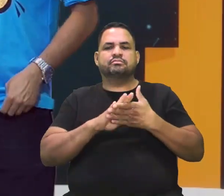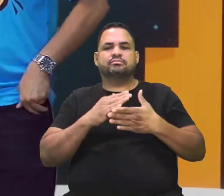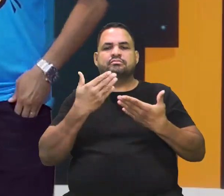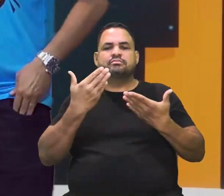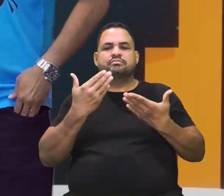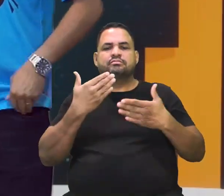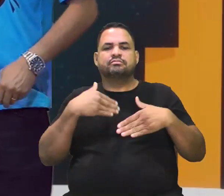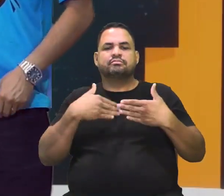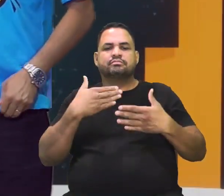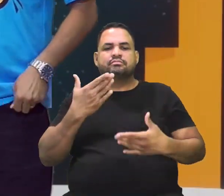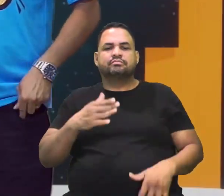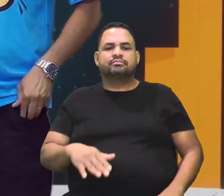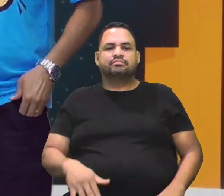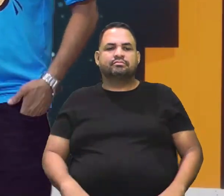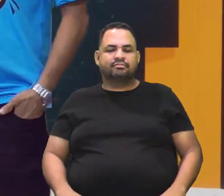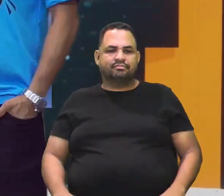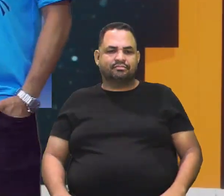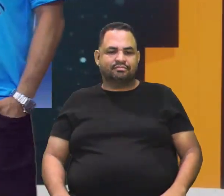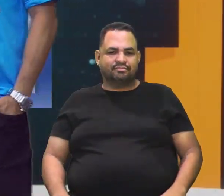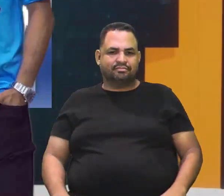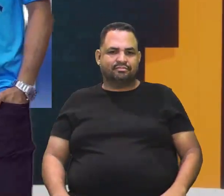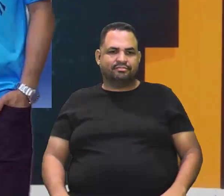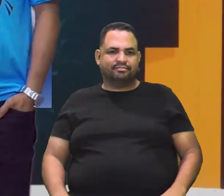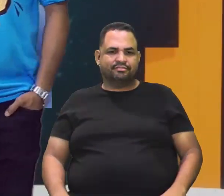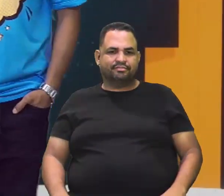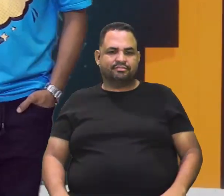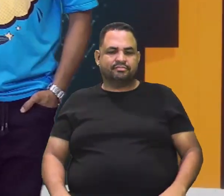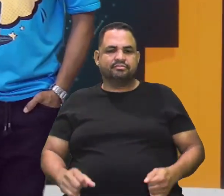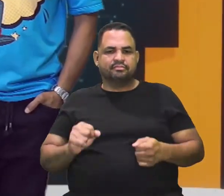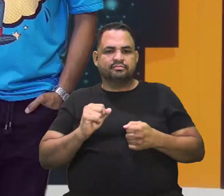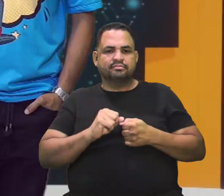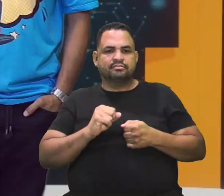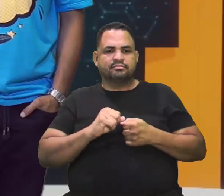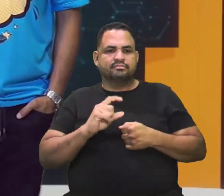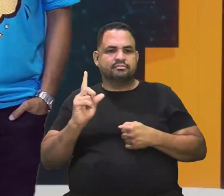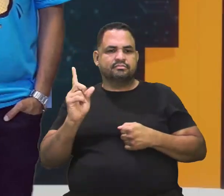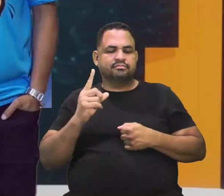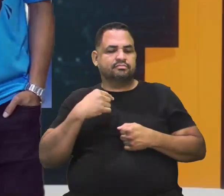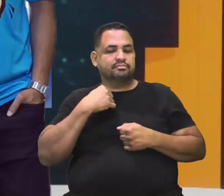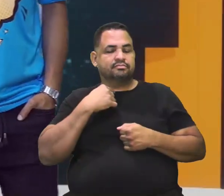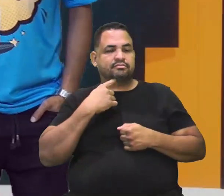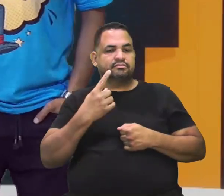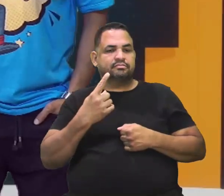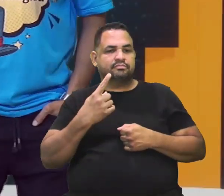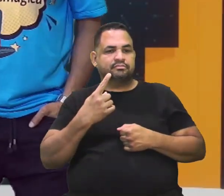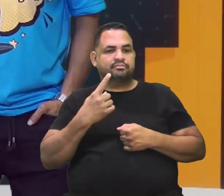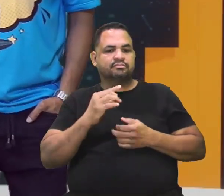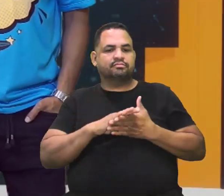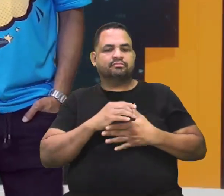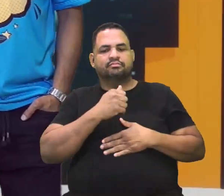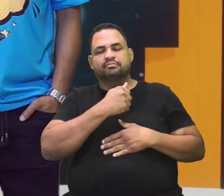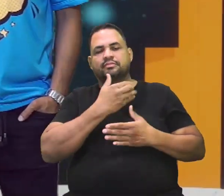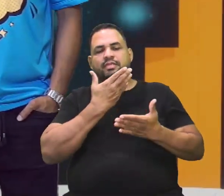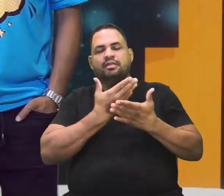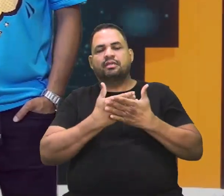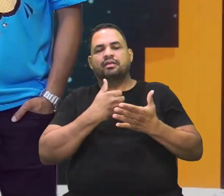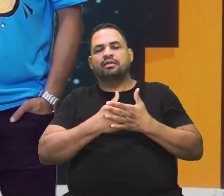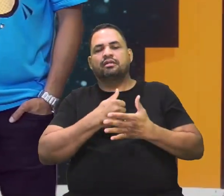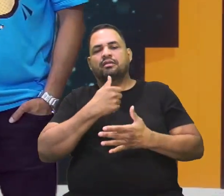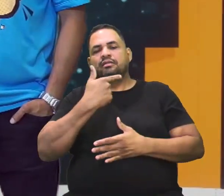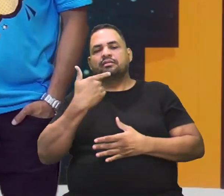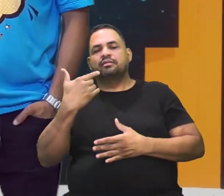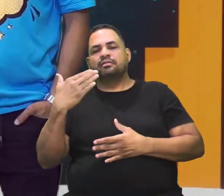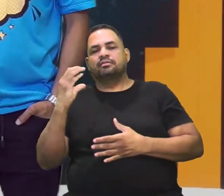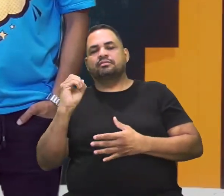o Cascão ficou... né? E uma das coisas que a gente fala, né? Não tem como, numa aula de 20 minutos, a gente revisar